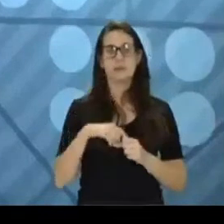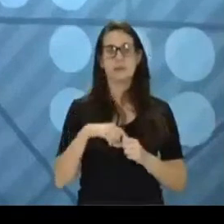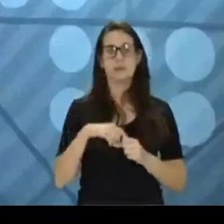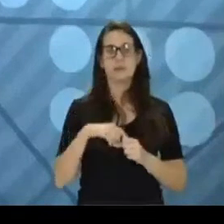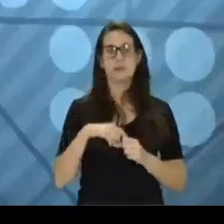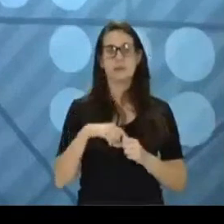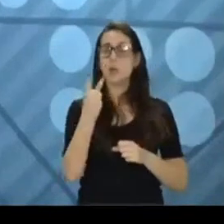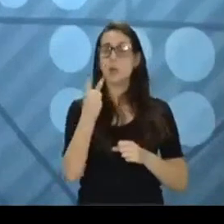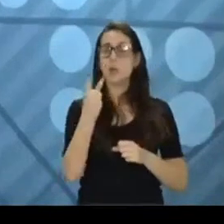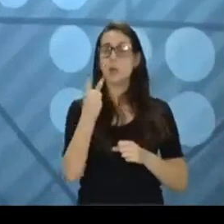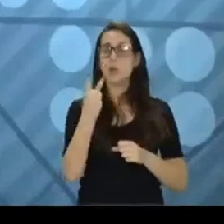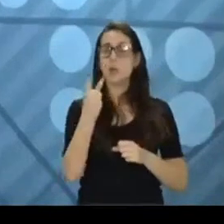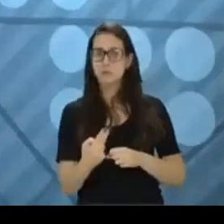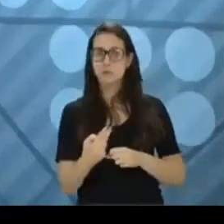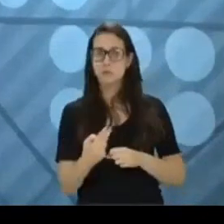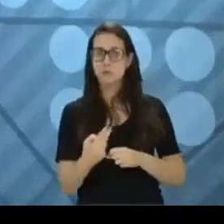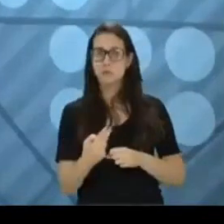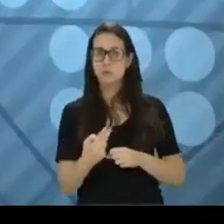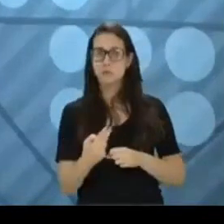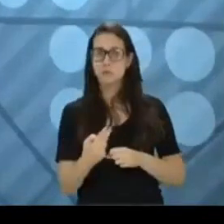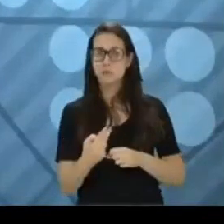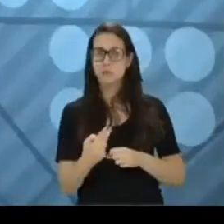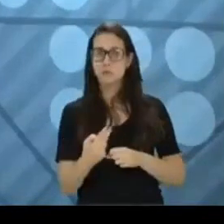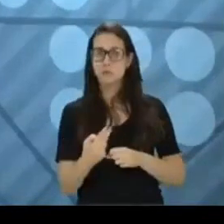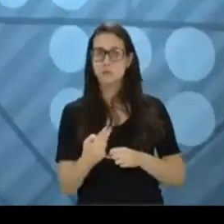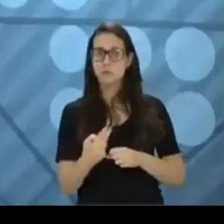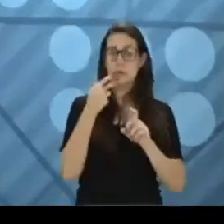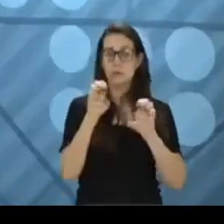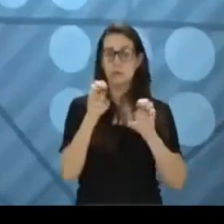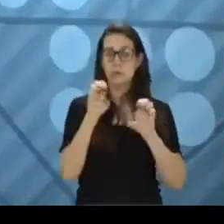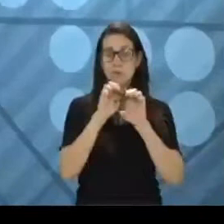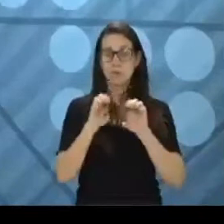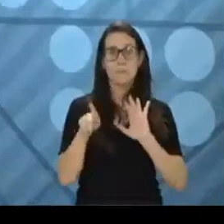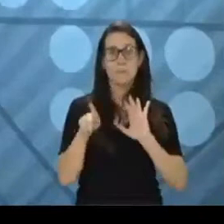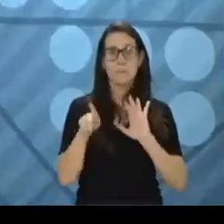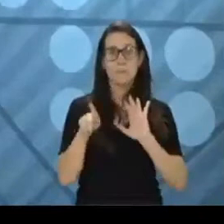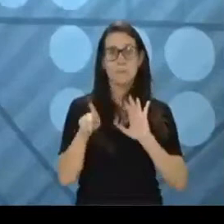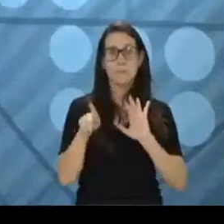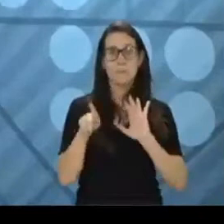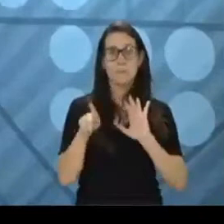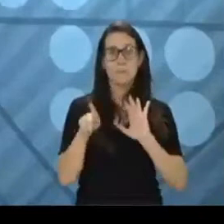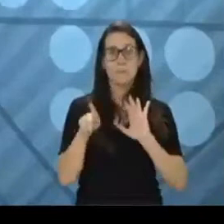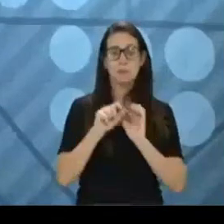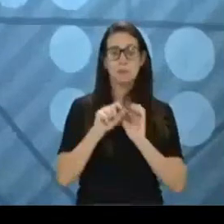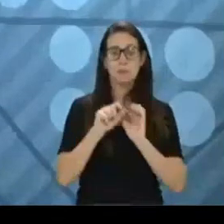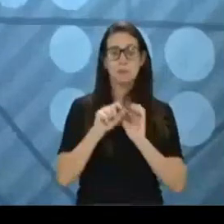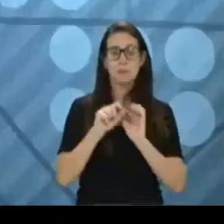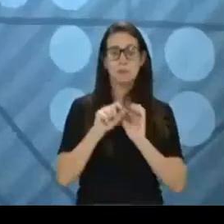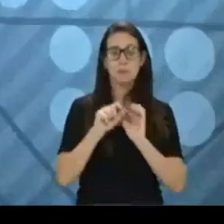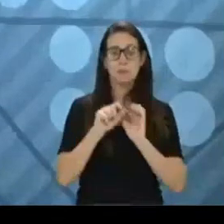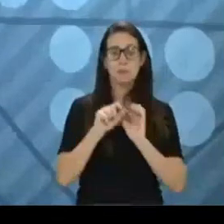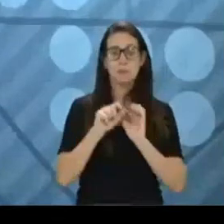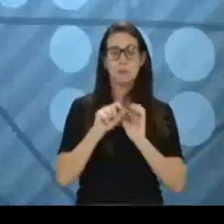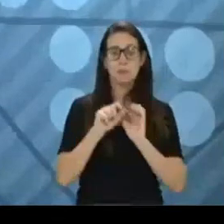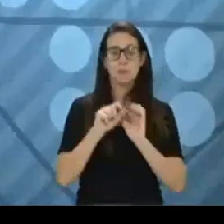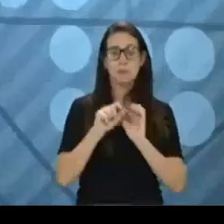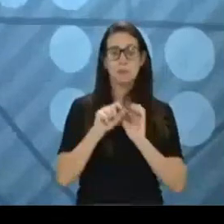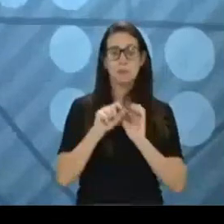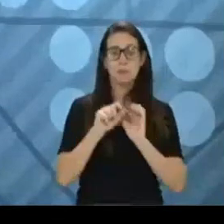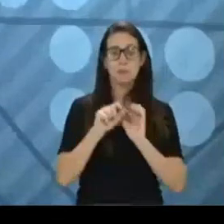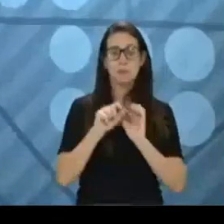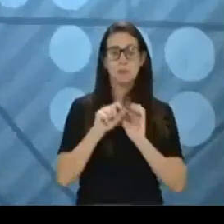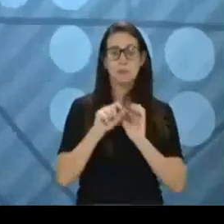eosina. Eosina, ele tem caráter acidófilo, então ele vai corar estruturas que tenham na sua constituição